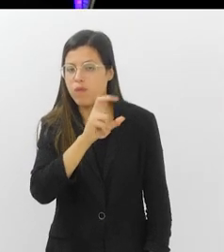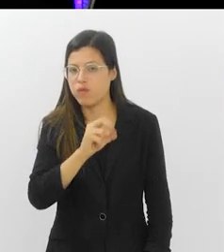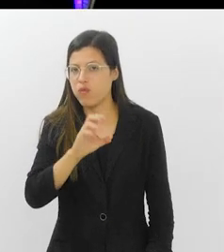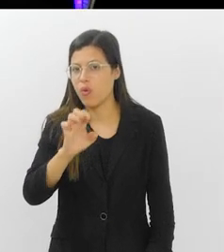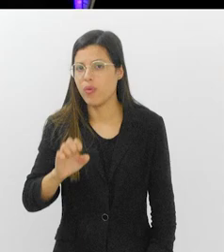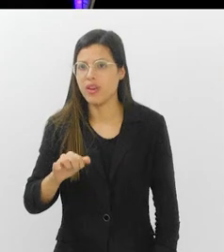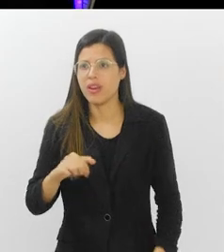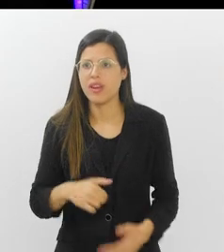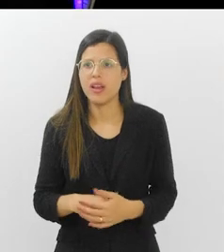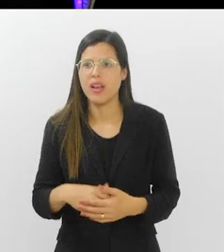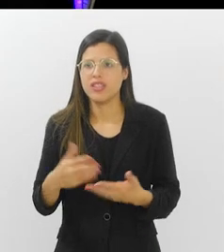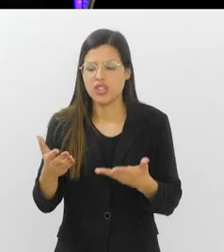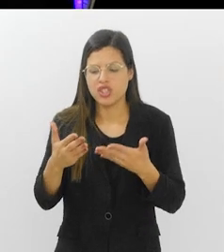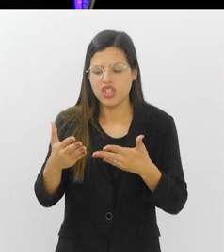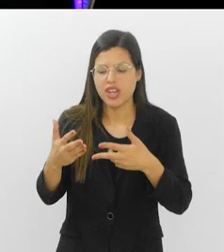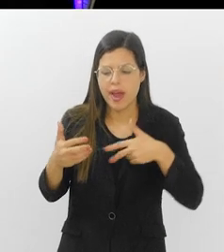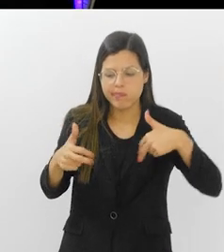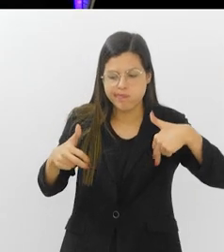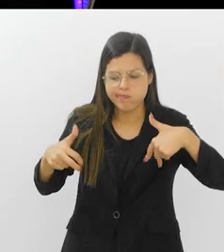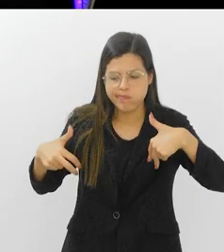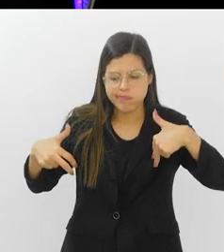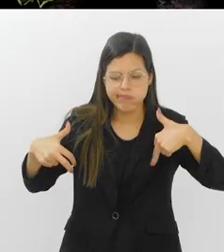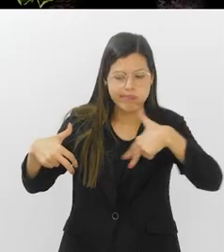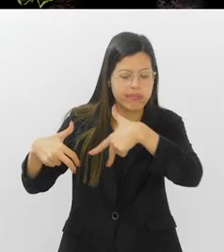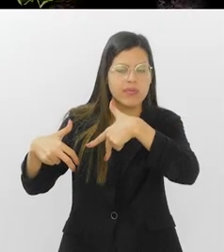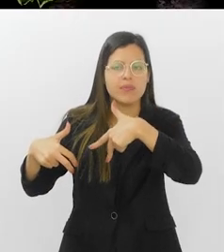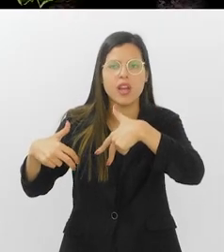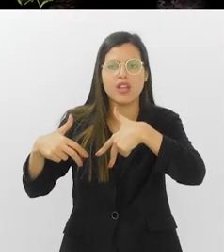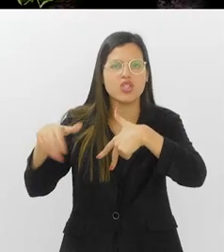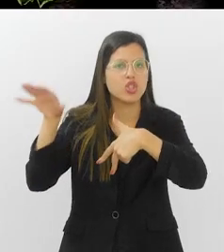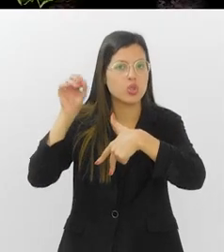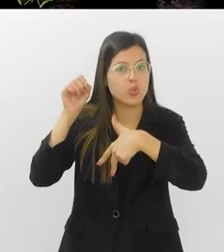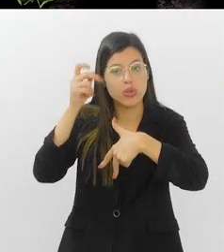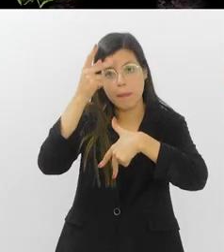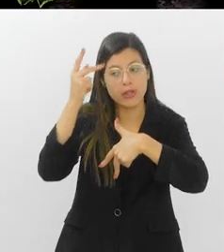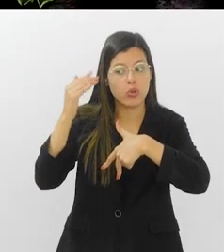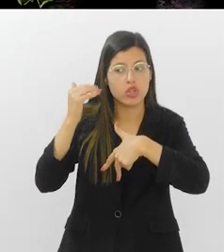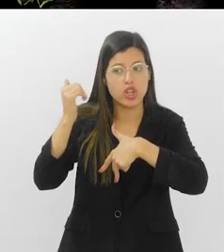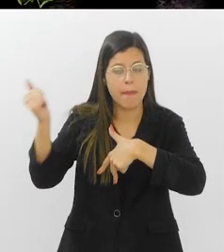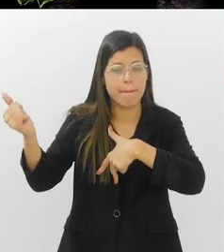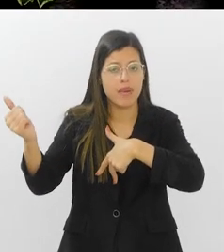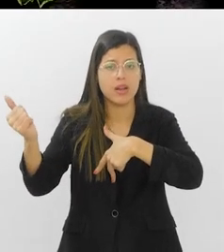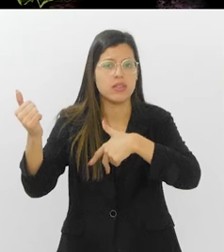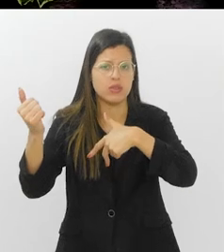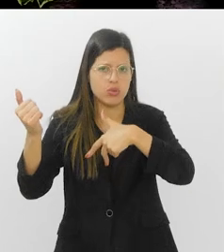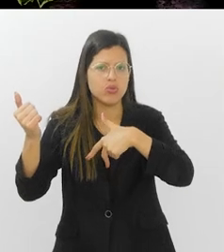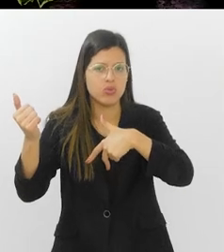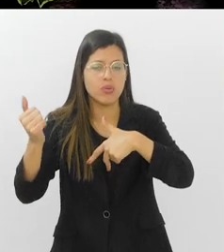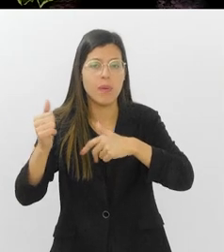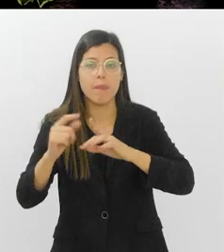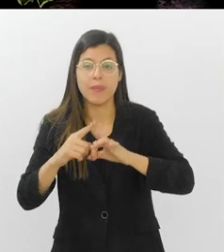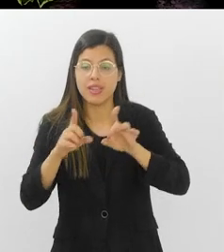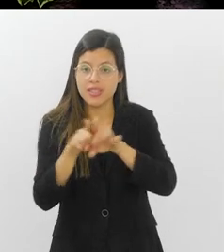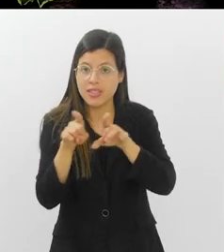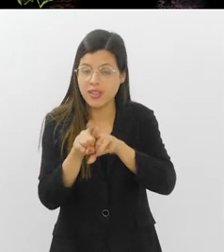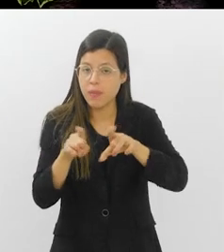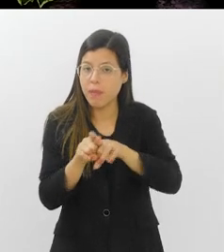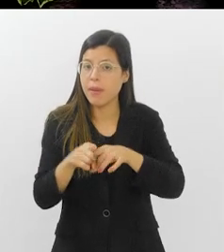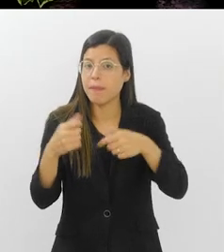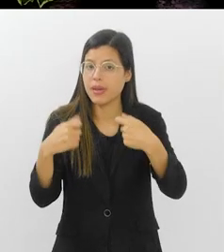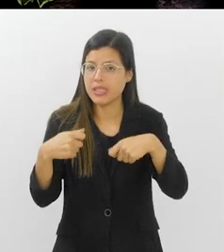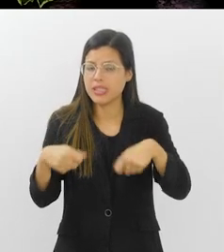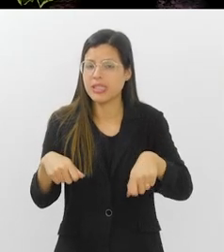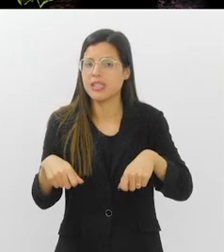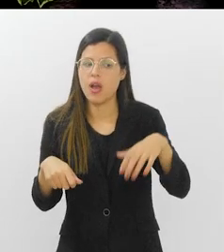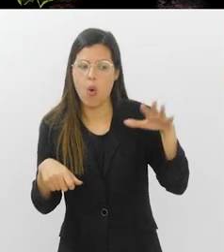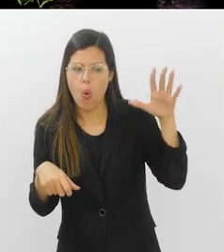pro amigo da equipe que tá lá do outro lado então a gente ouve a a pessoa chamando e a gente faz o passe